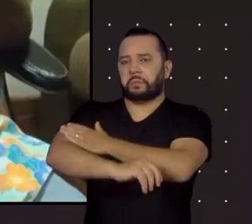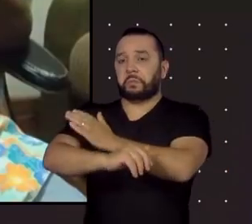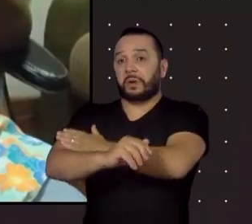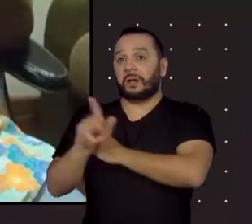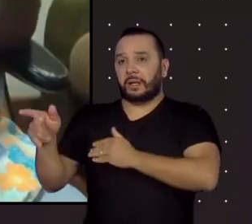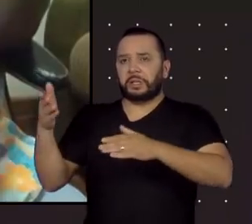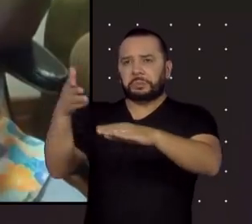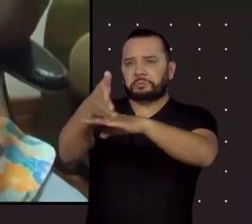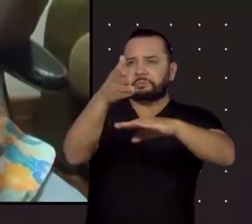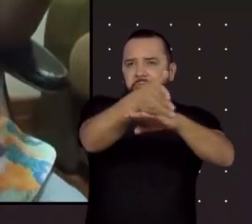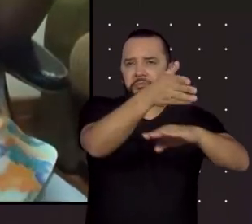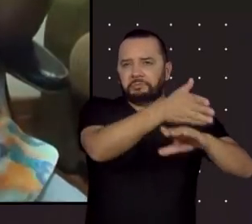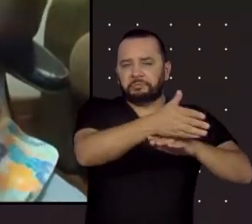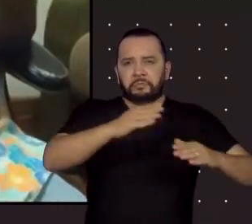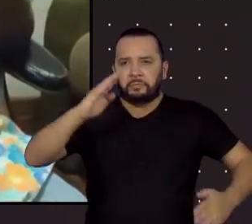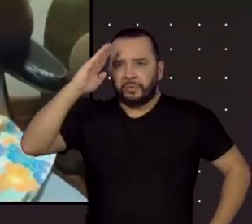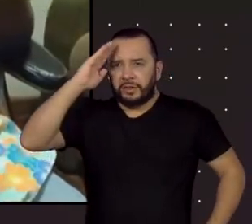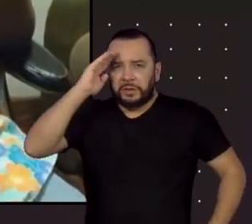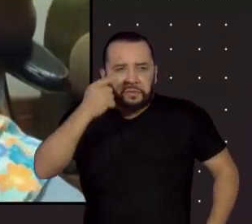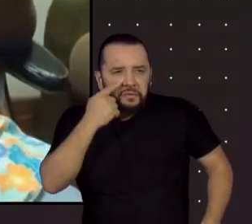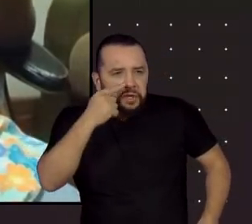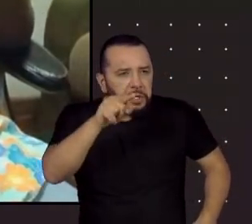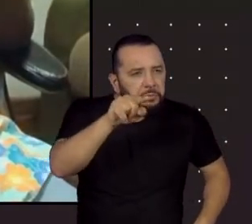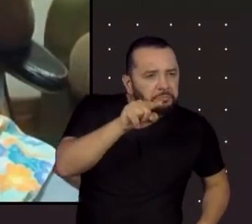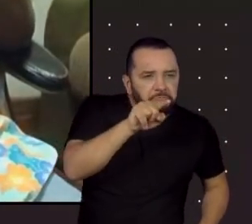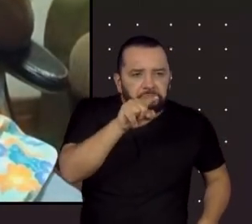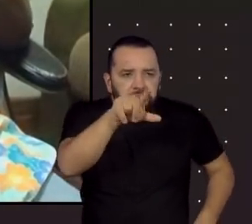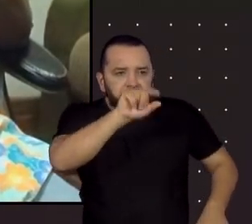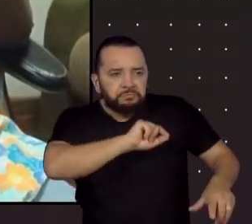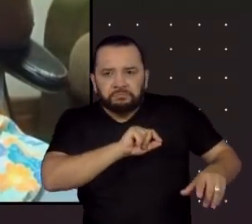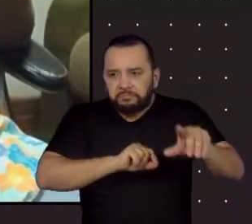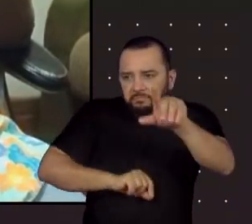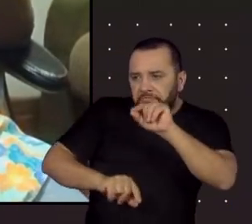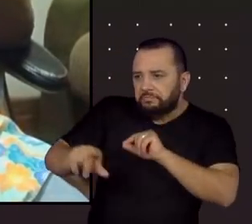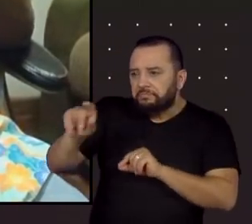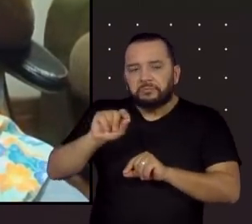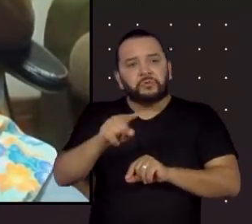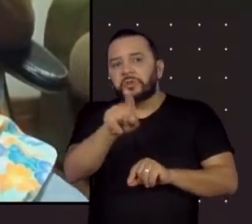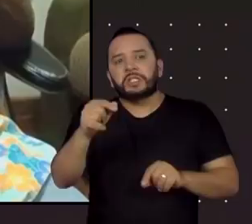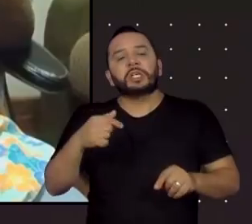procurando soldados para levar para a guarda palaciana.